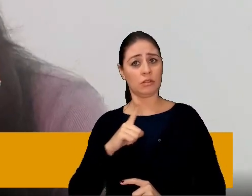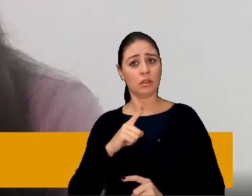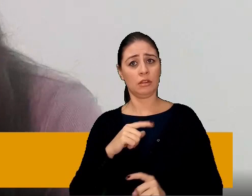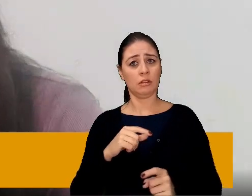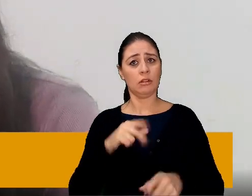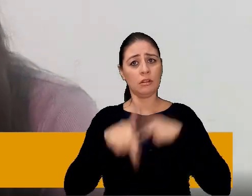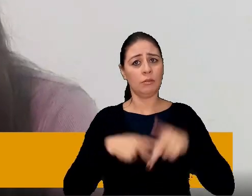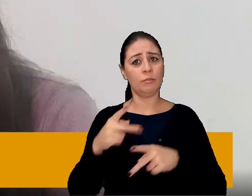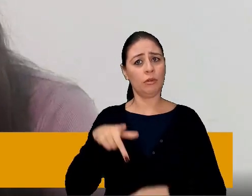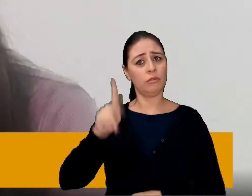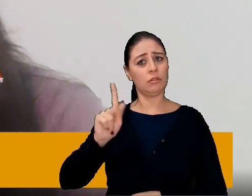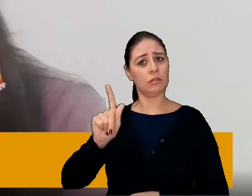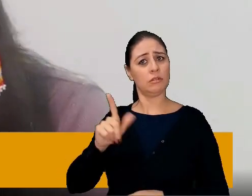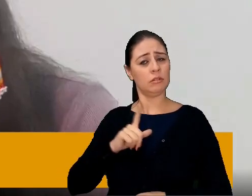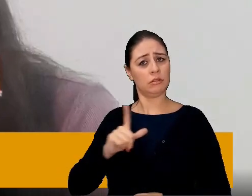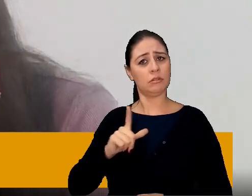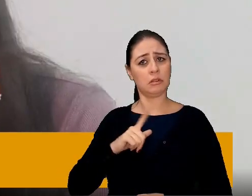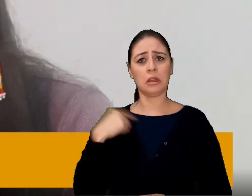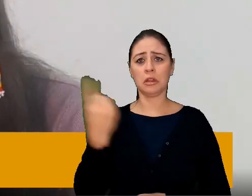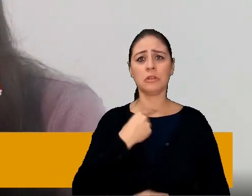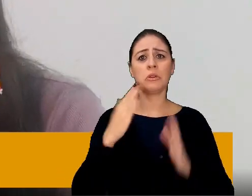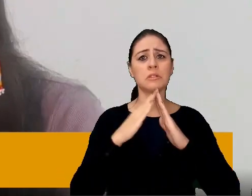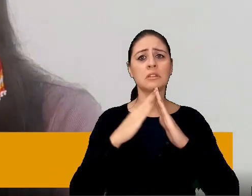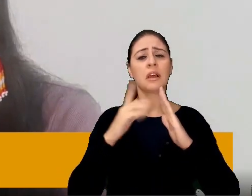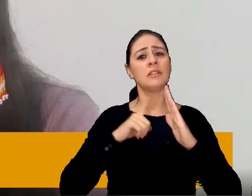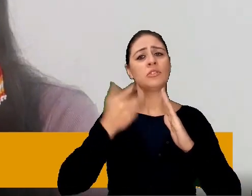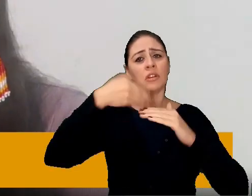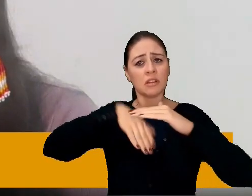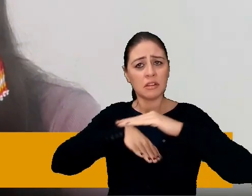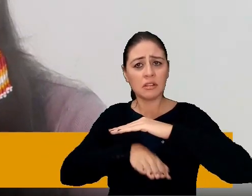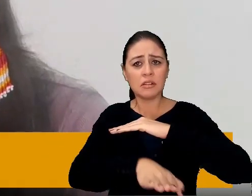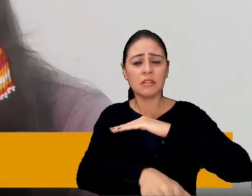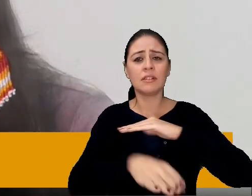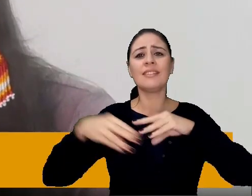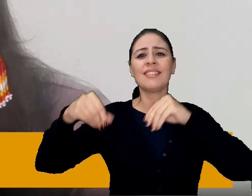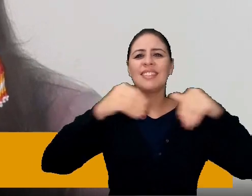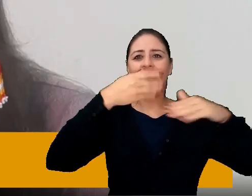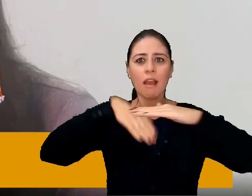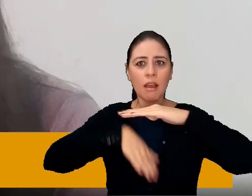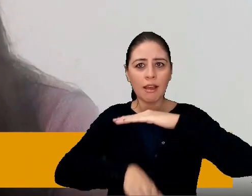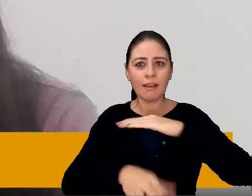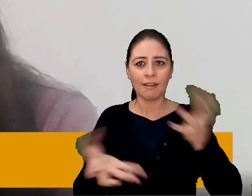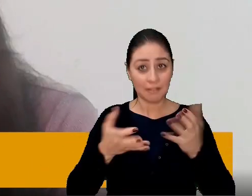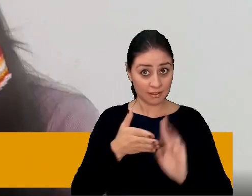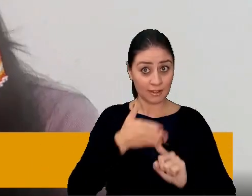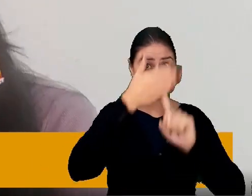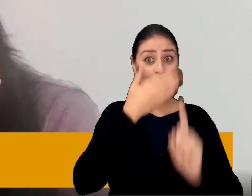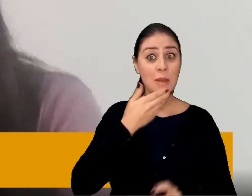de tecnologia, a gente já tem, povo Caingangue já tem tecnologia indígena há muito tempo, as nossas casas eram